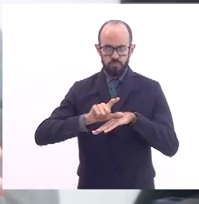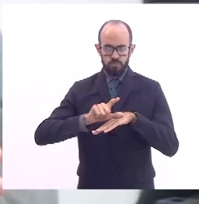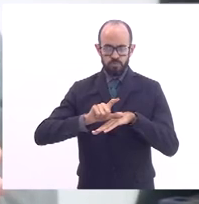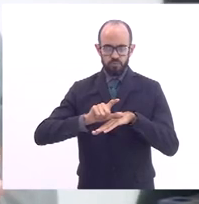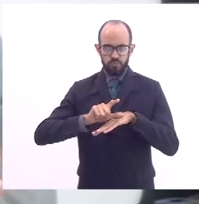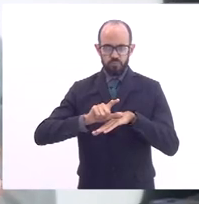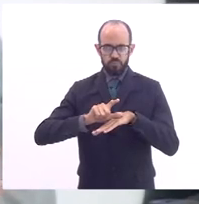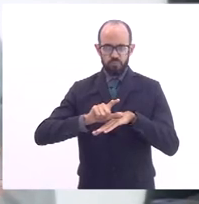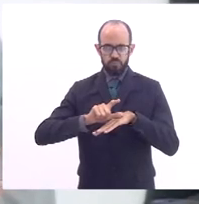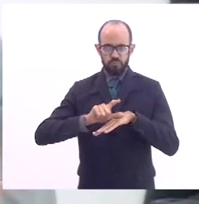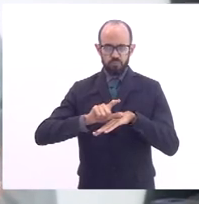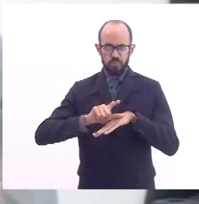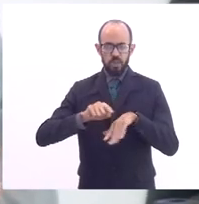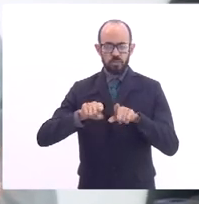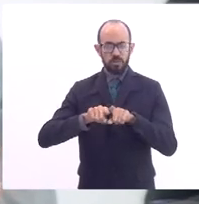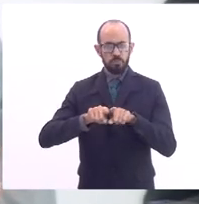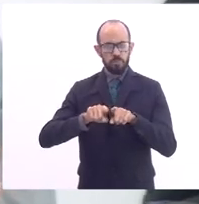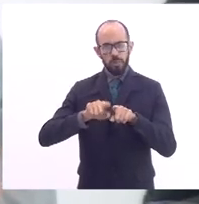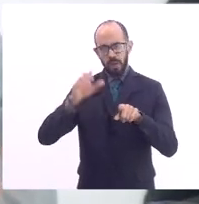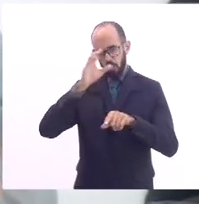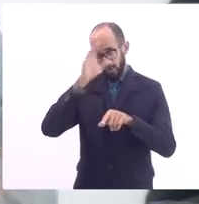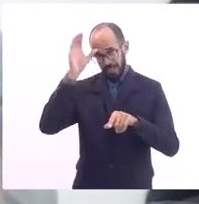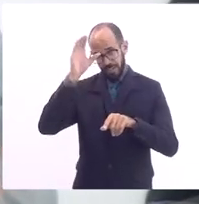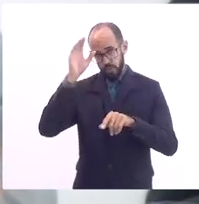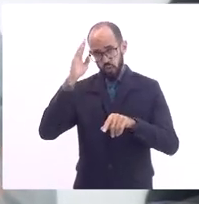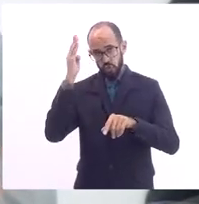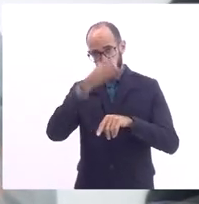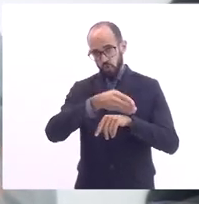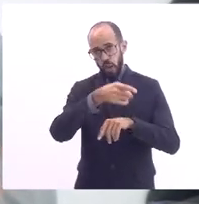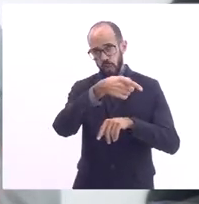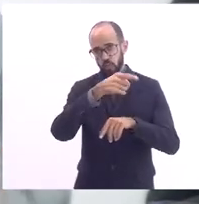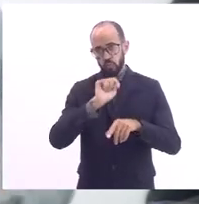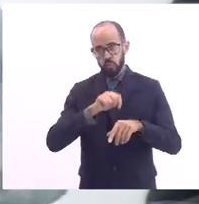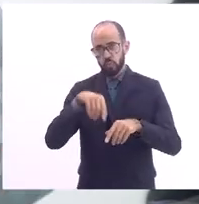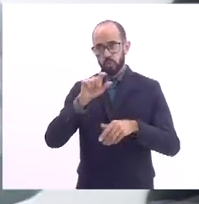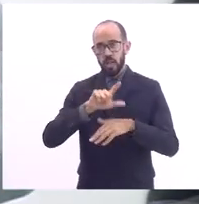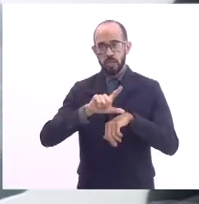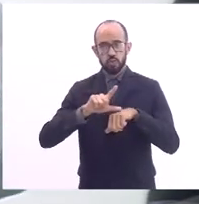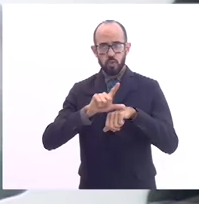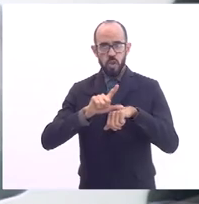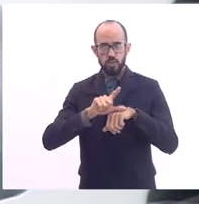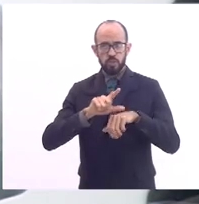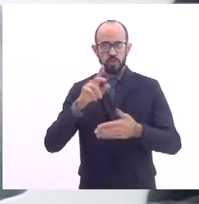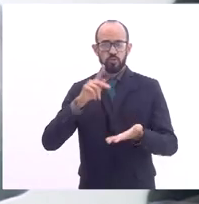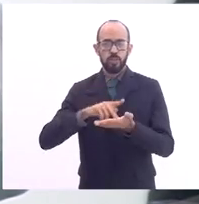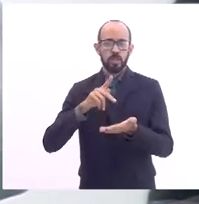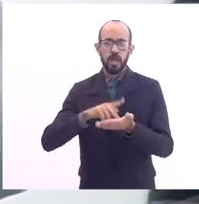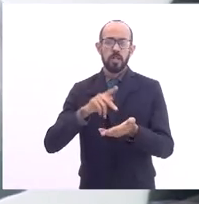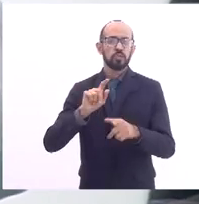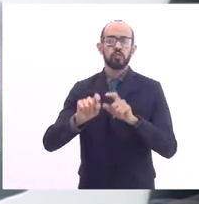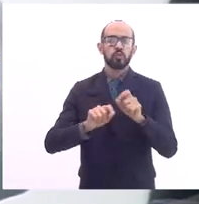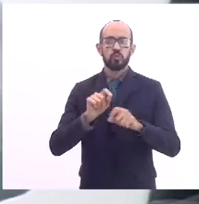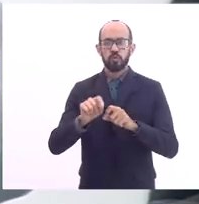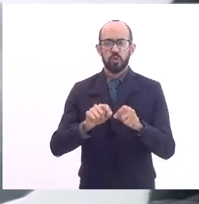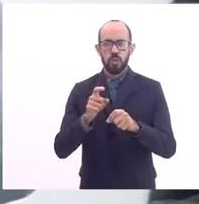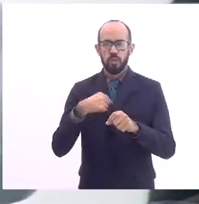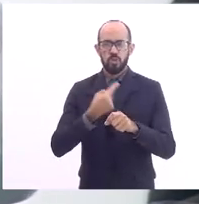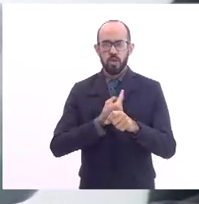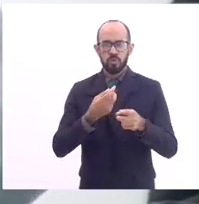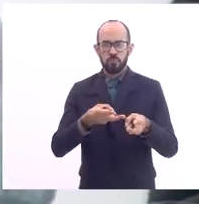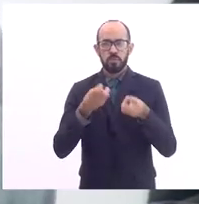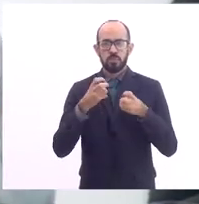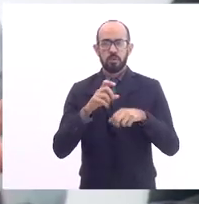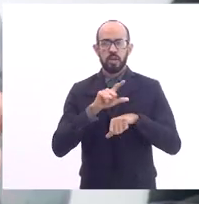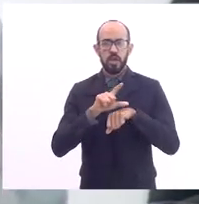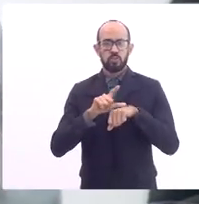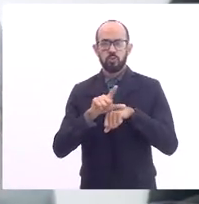e aquelas a clientes diretamente. Das lojas, de fato, nós estamos vendo que as lojas estão